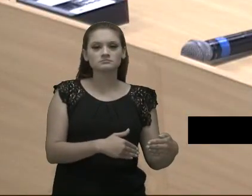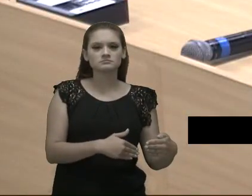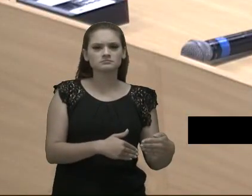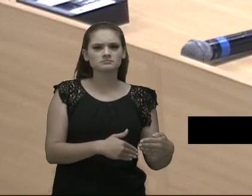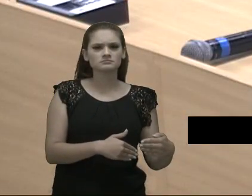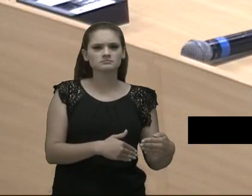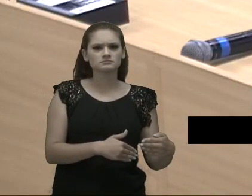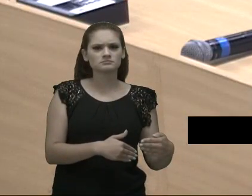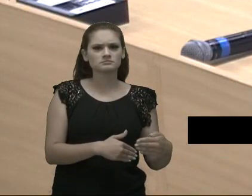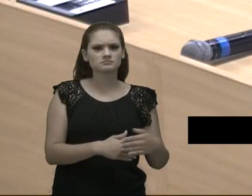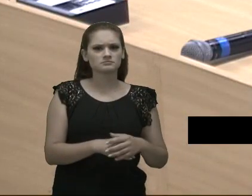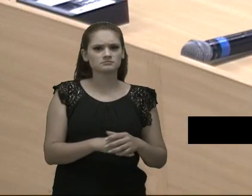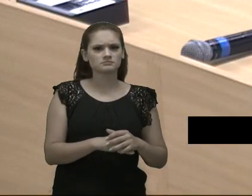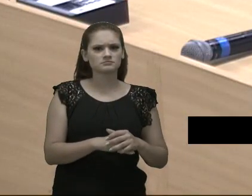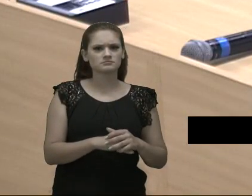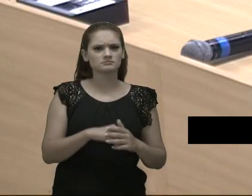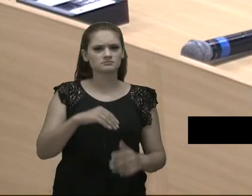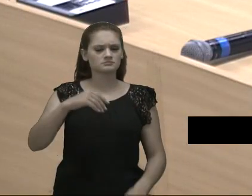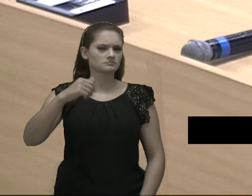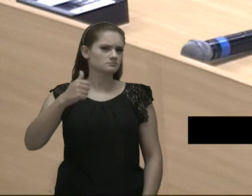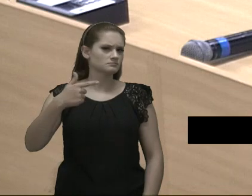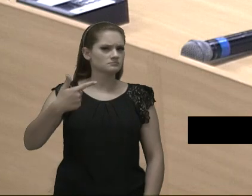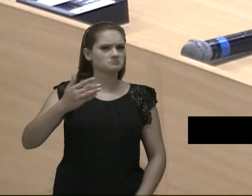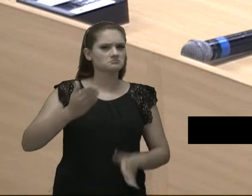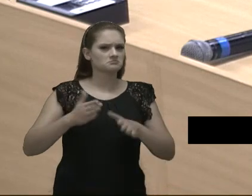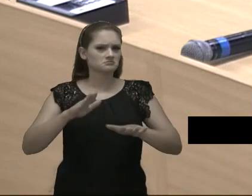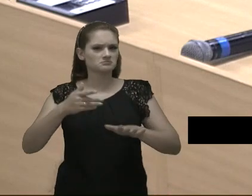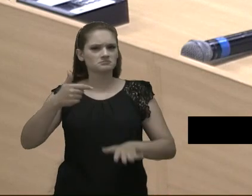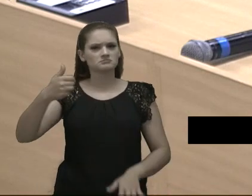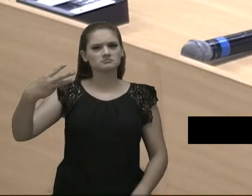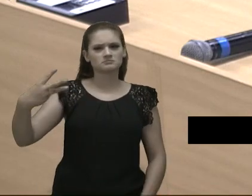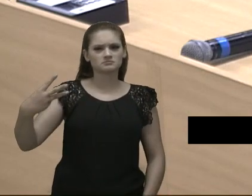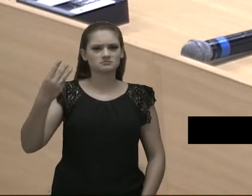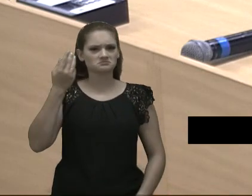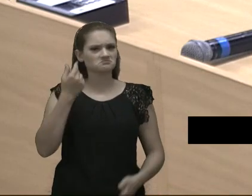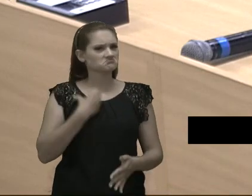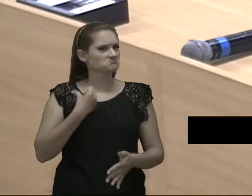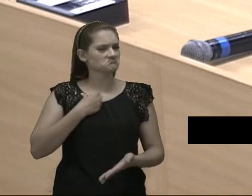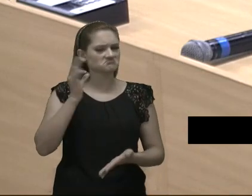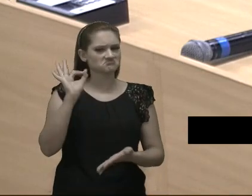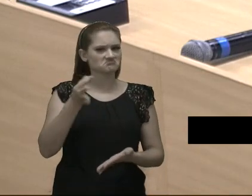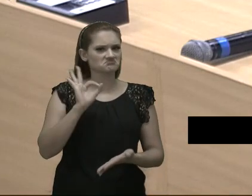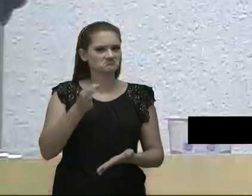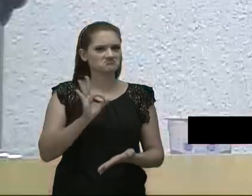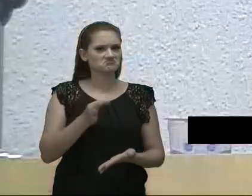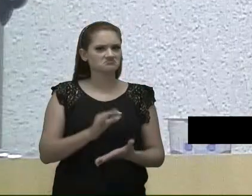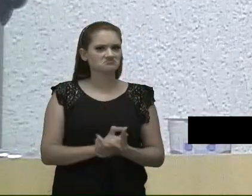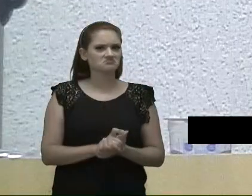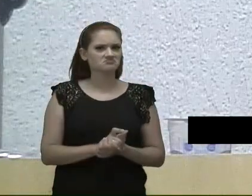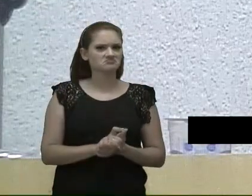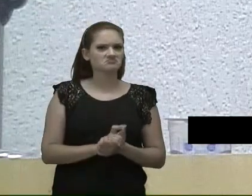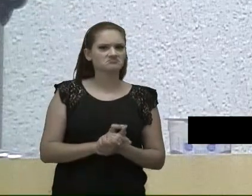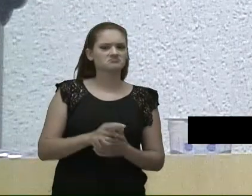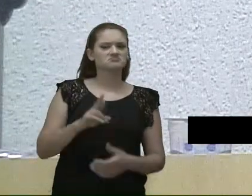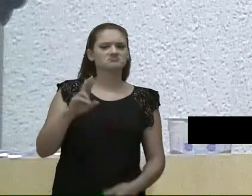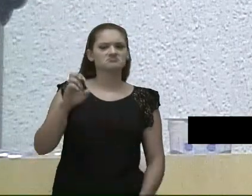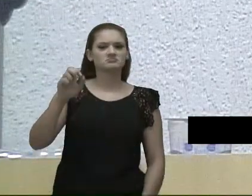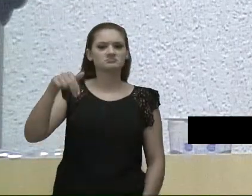Foram essas aí, dá umas 12, 13, eu acho. Não tenho número exato, senhor vereador. Helena, Tânia Migoto,